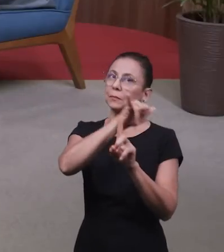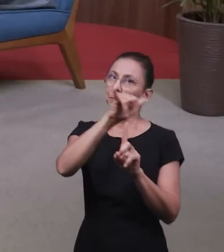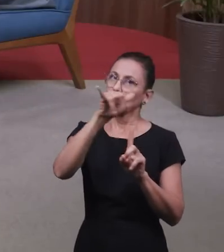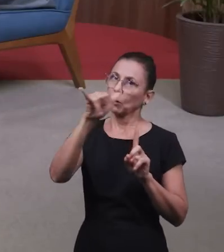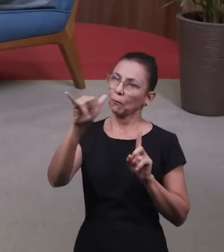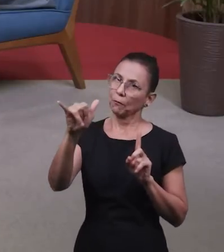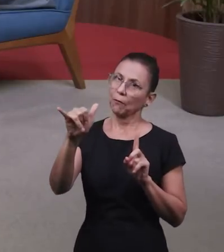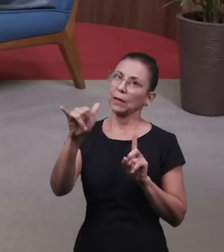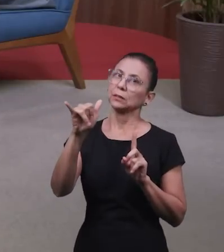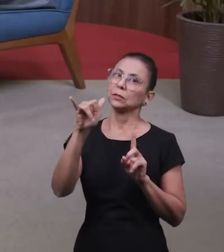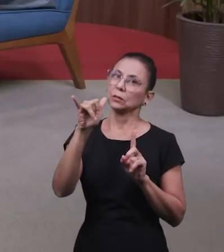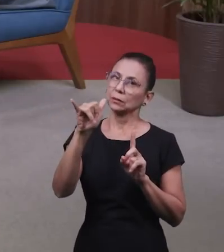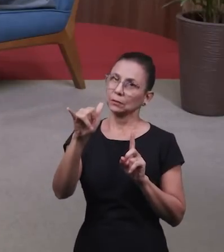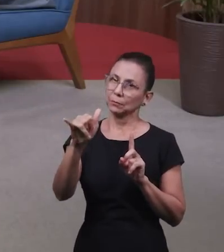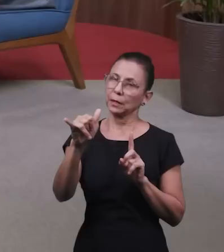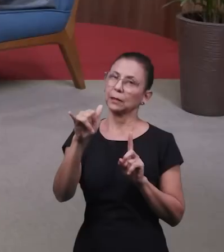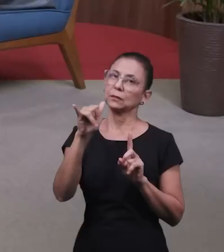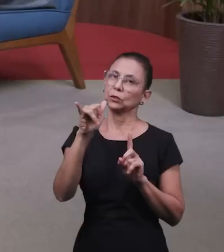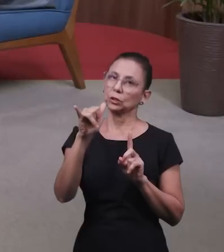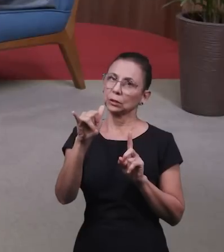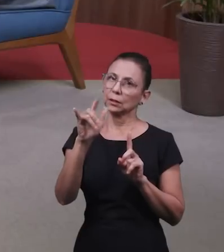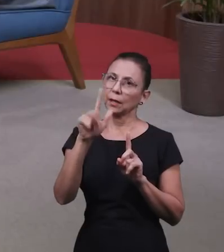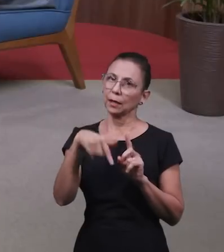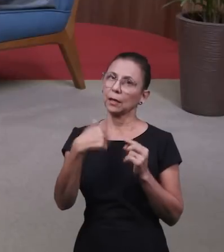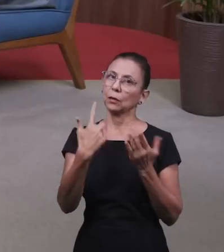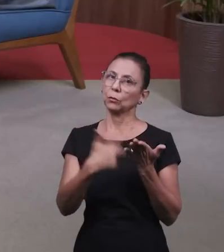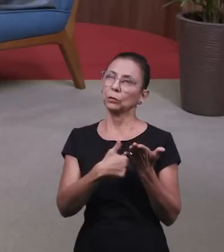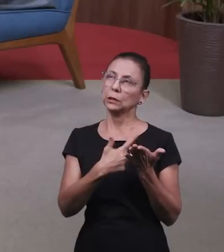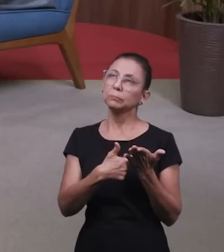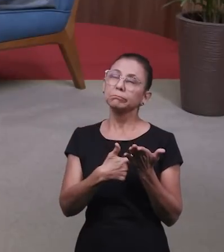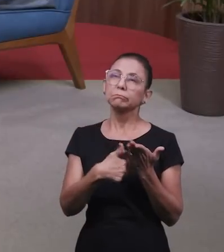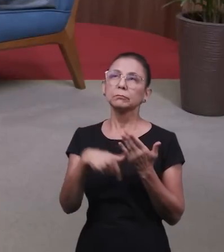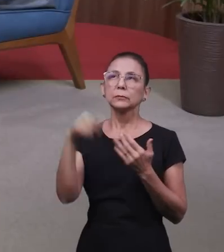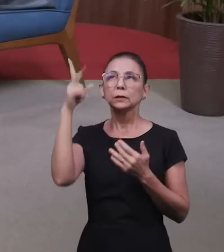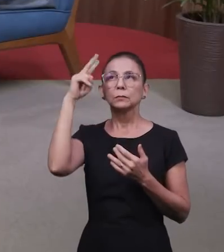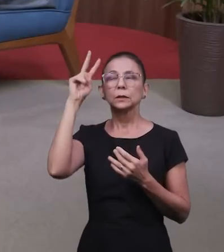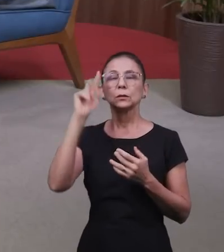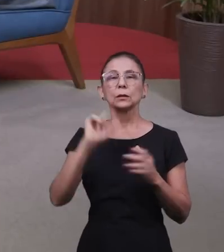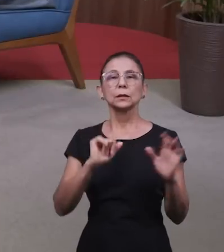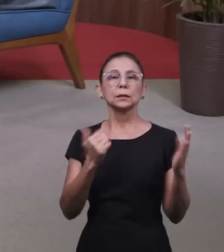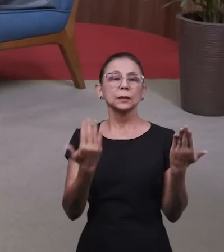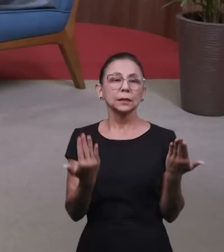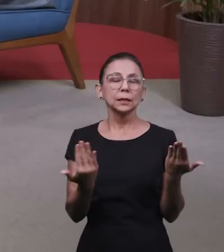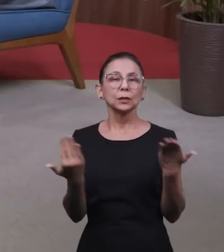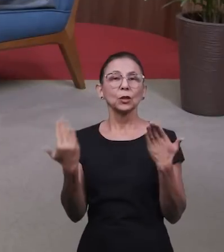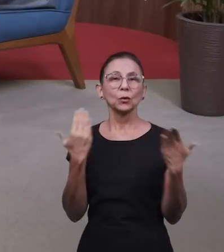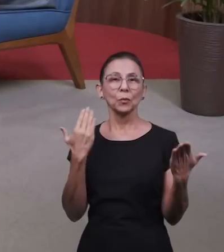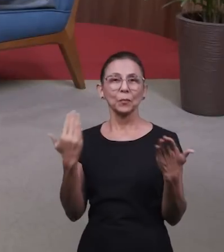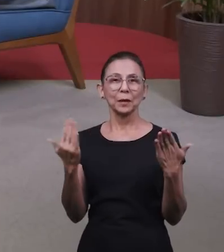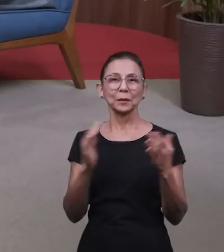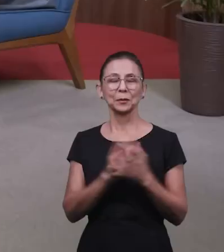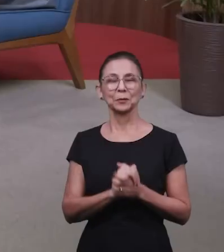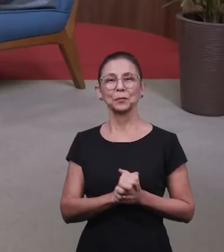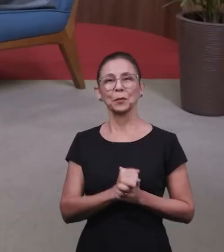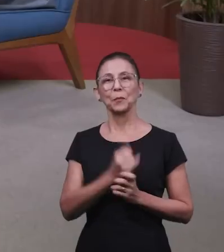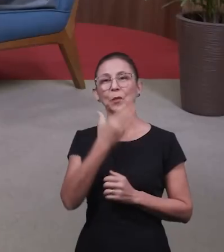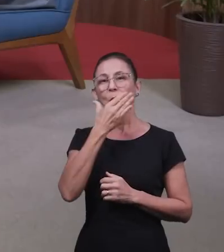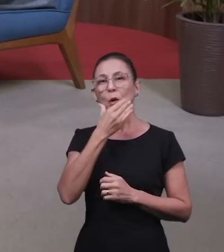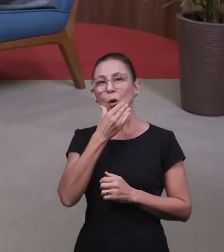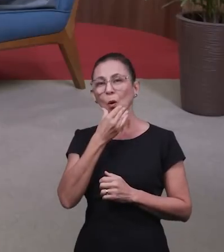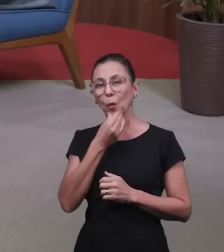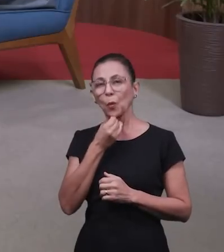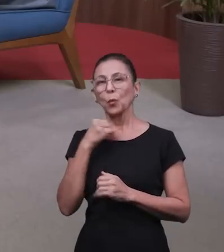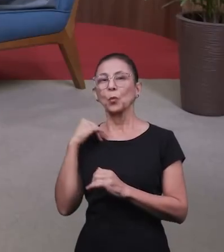profeticamente, é bom deixar essa expressão bem clara, de maneira profética, uma história de Jesus, o noivo, e